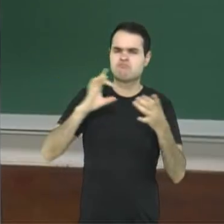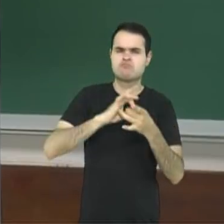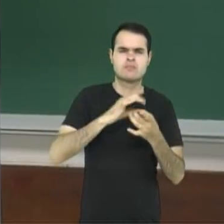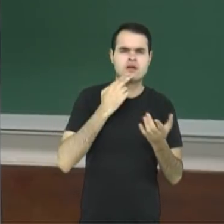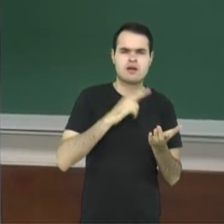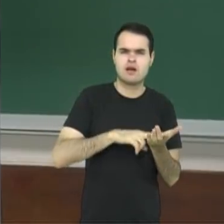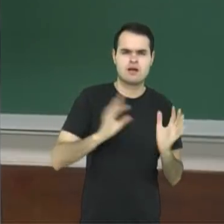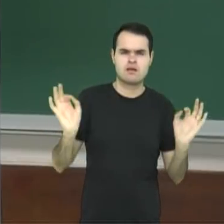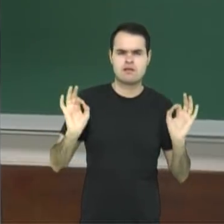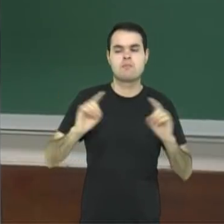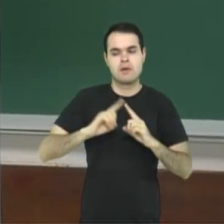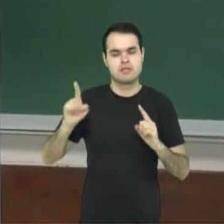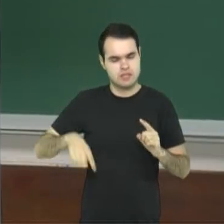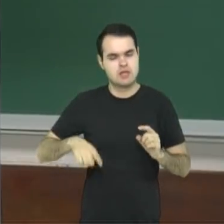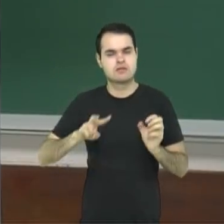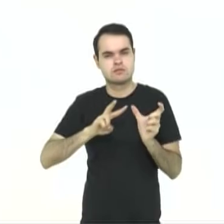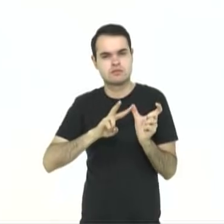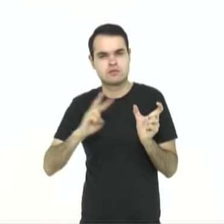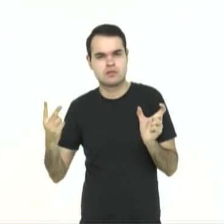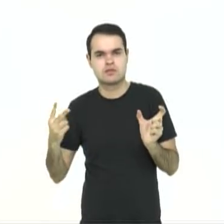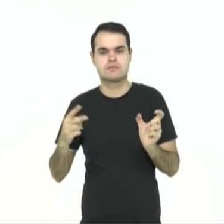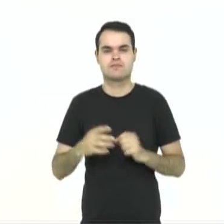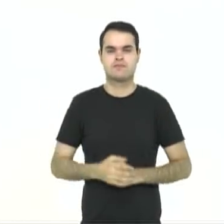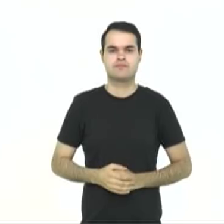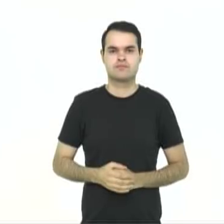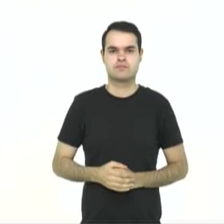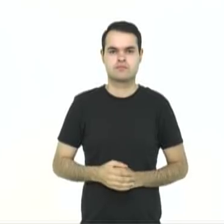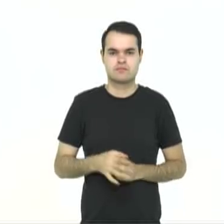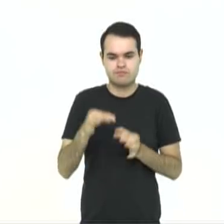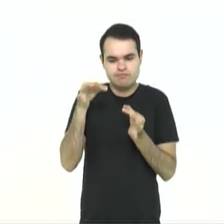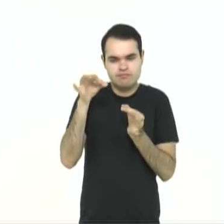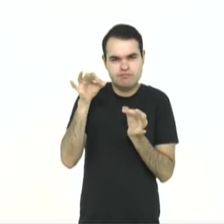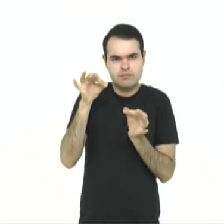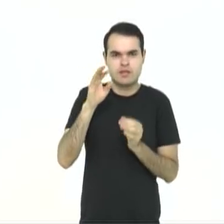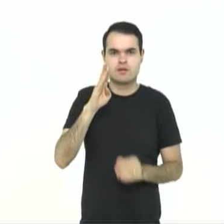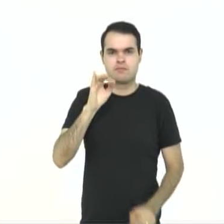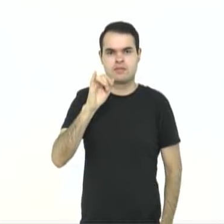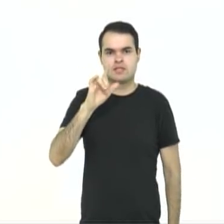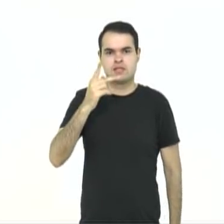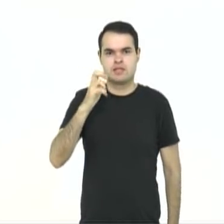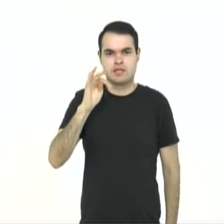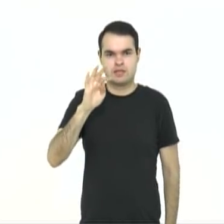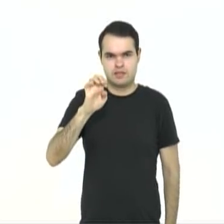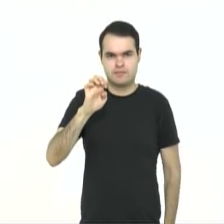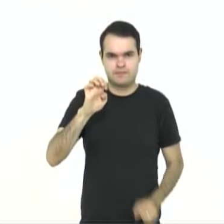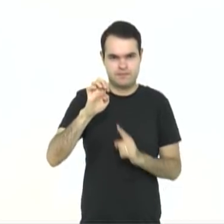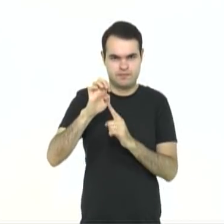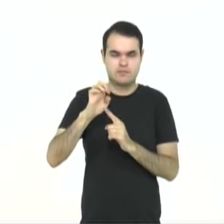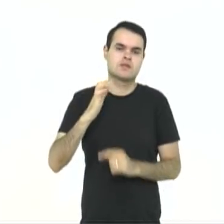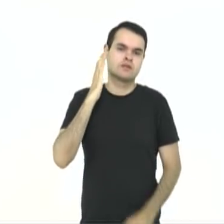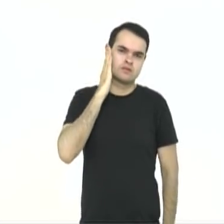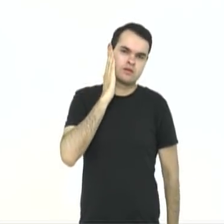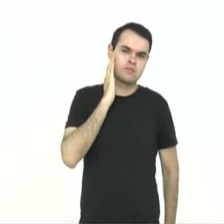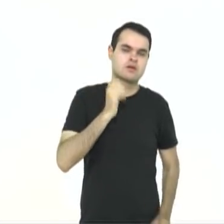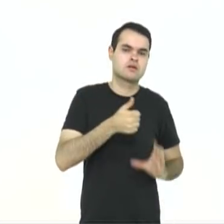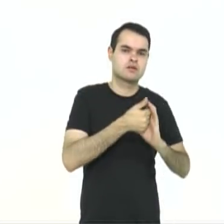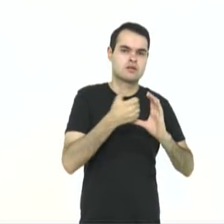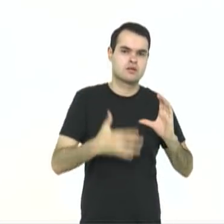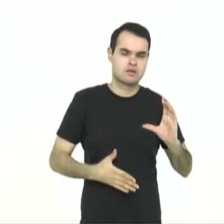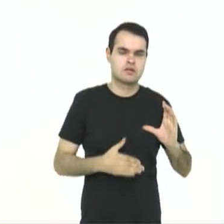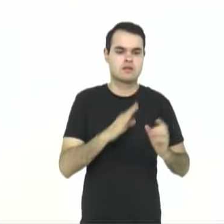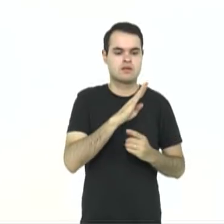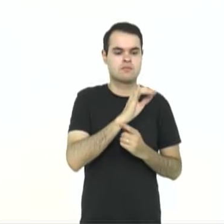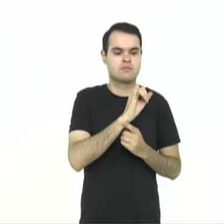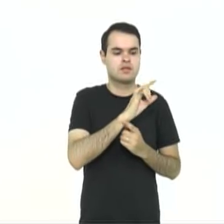é utilizada como sinônimo de carta. Bilhete, né? Embora a gente saiba que as características do bilhete, elas